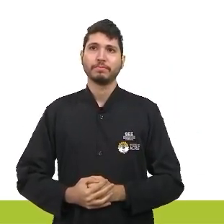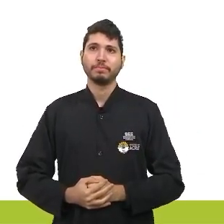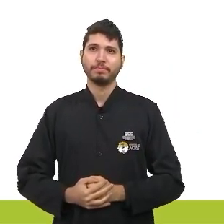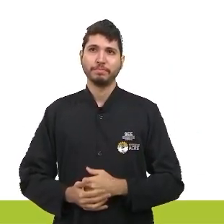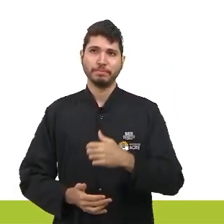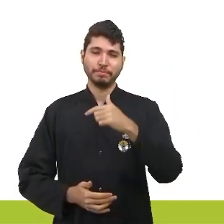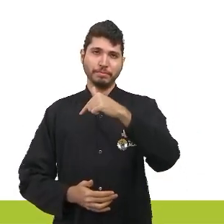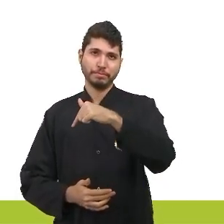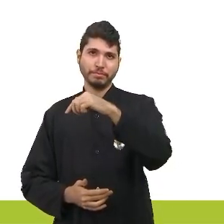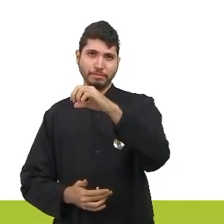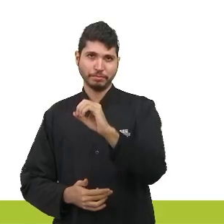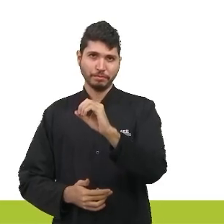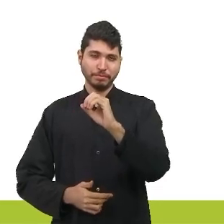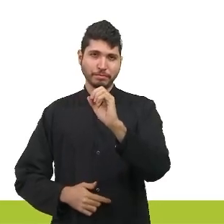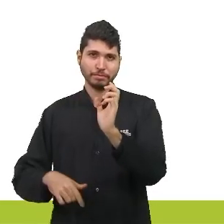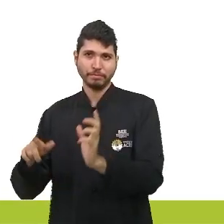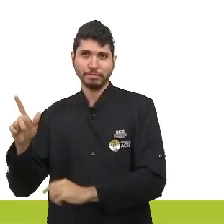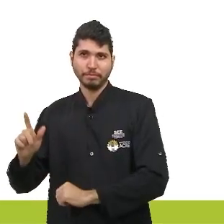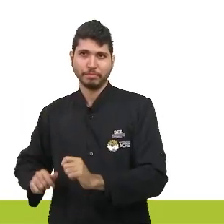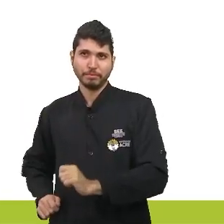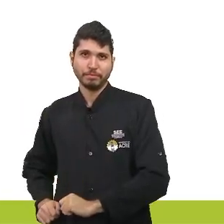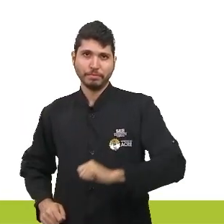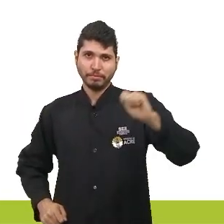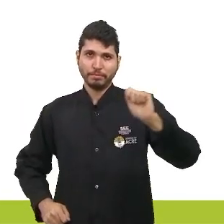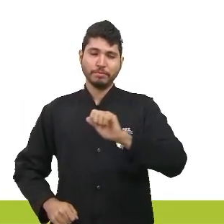70 para 120. Então, fazendo aqui,